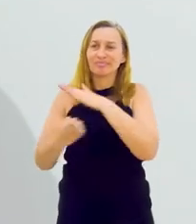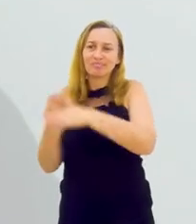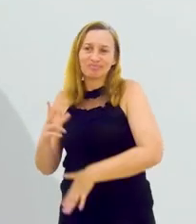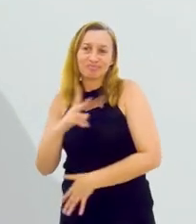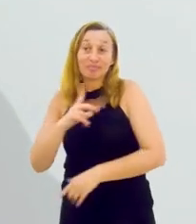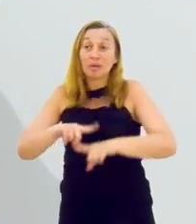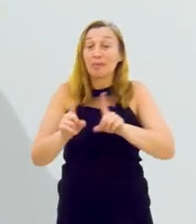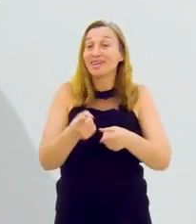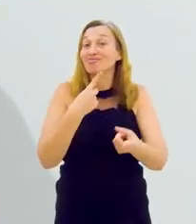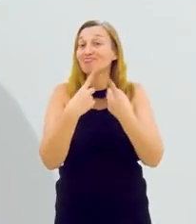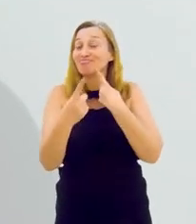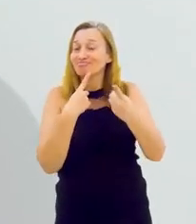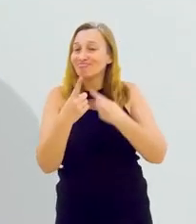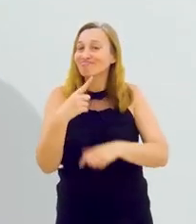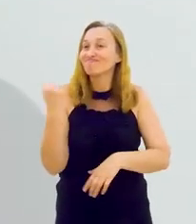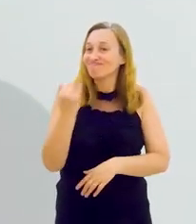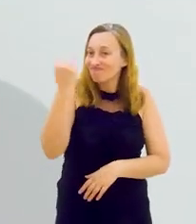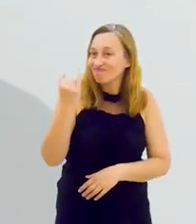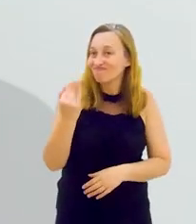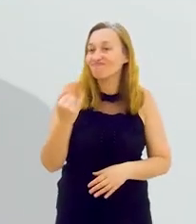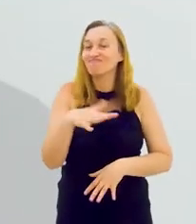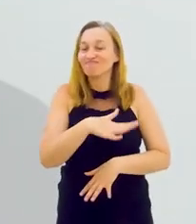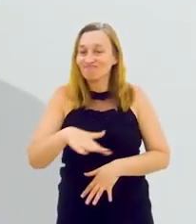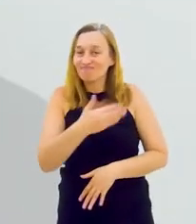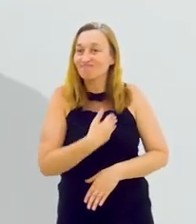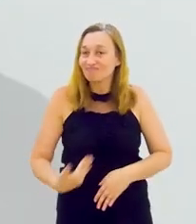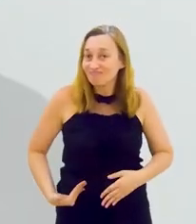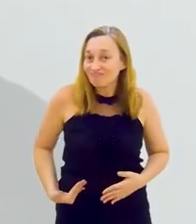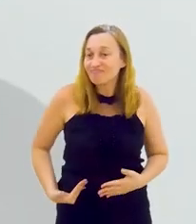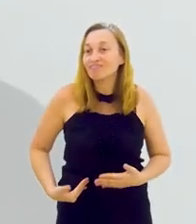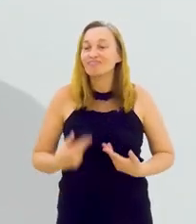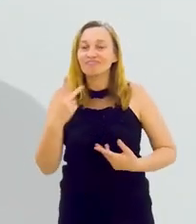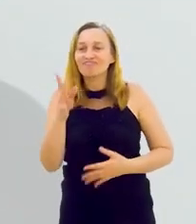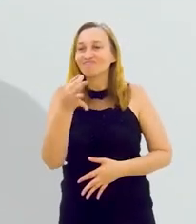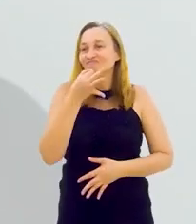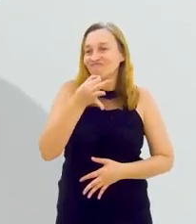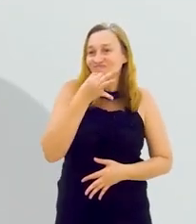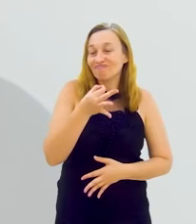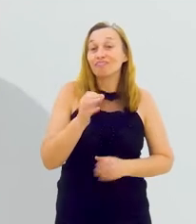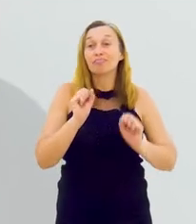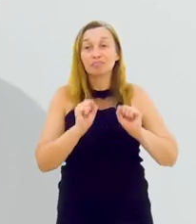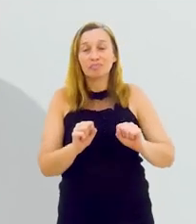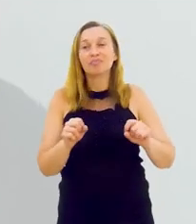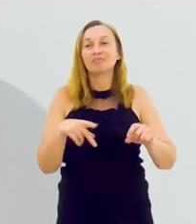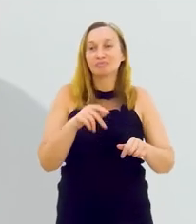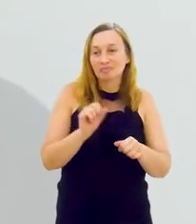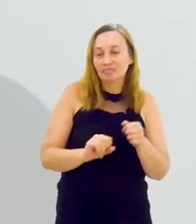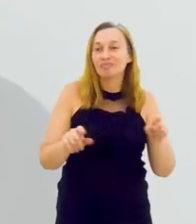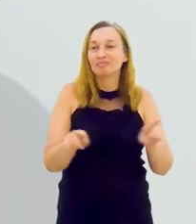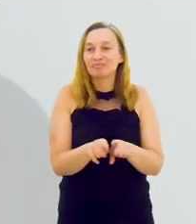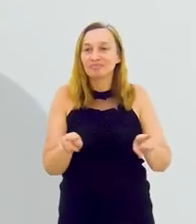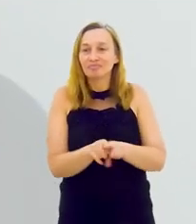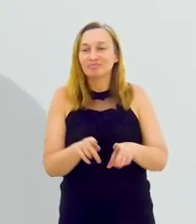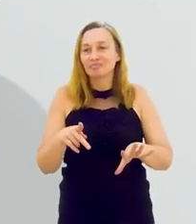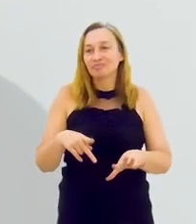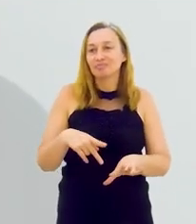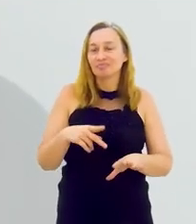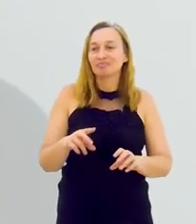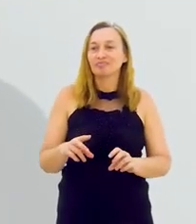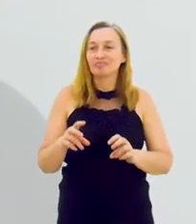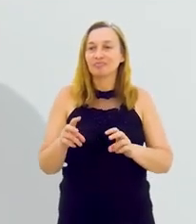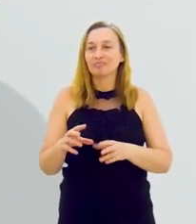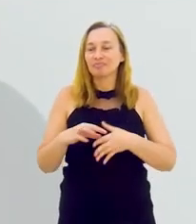é também uma discussão necessária para o setor público. Na sua opinião, o que a gente pode fazer também para trazer essa